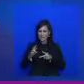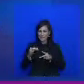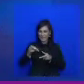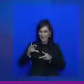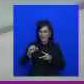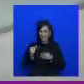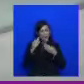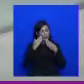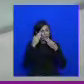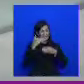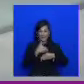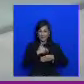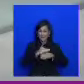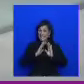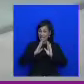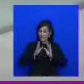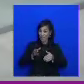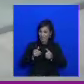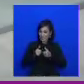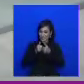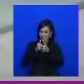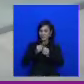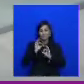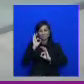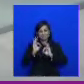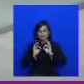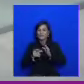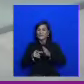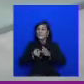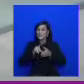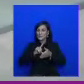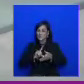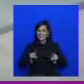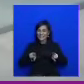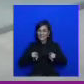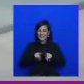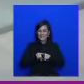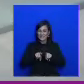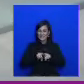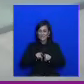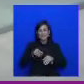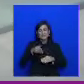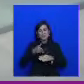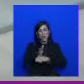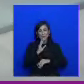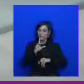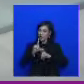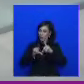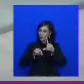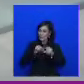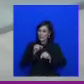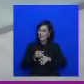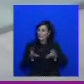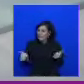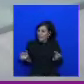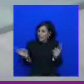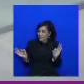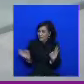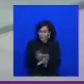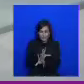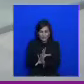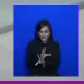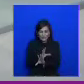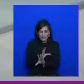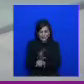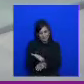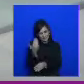presença. Elas acompanharam de perto todos os nossos procedimentos prévios e agora vão validar o sorteio. Então está tudo